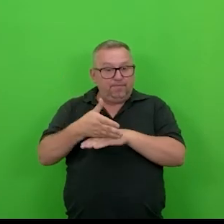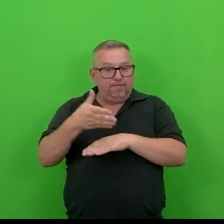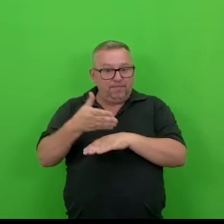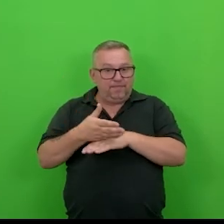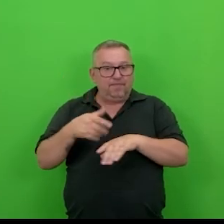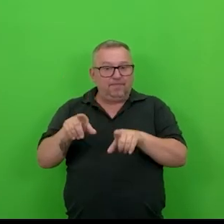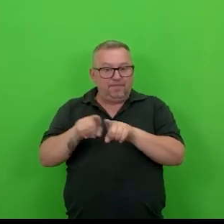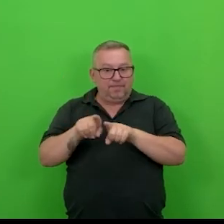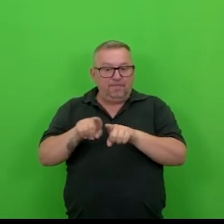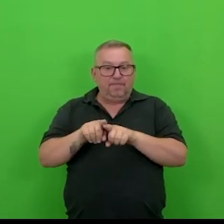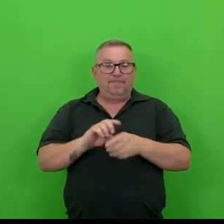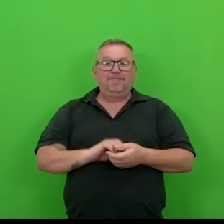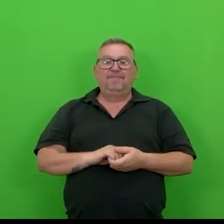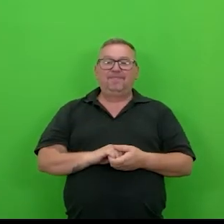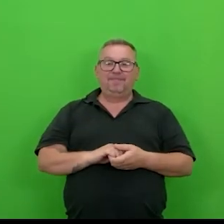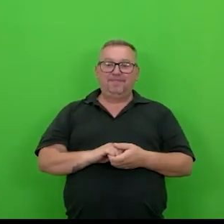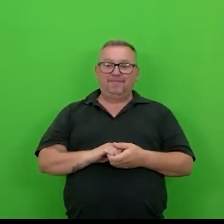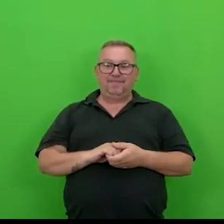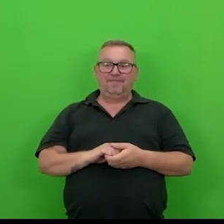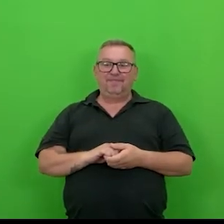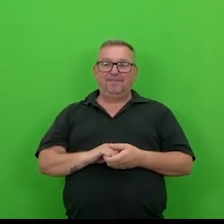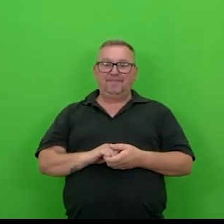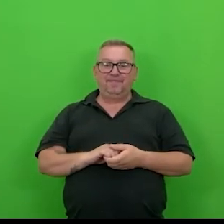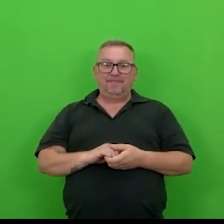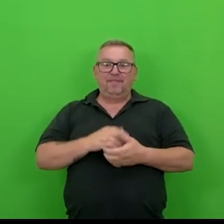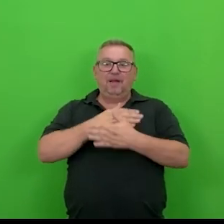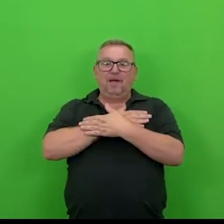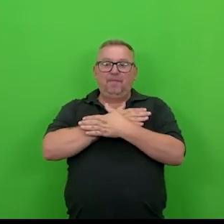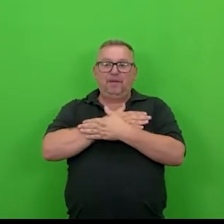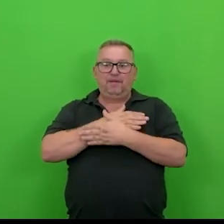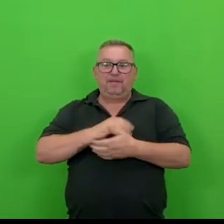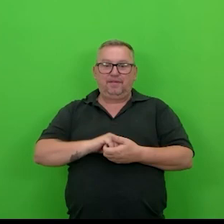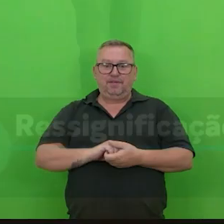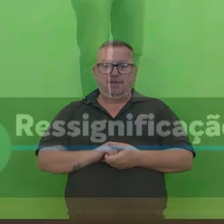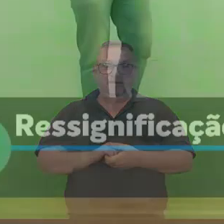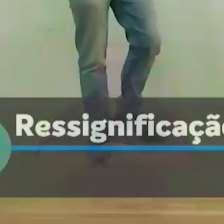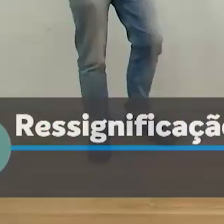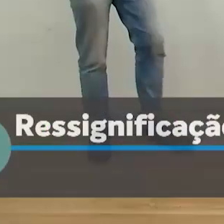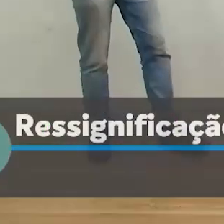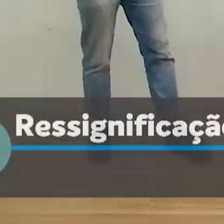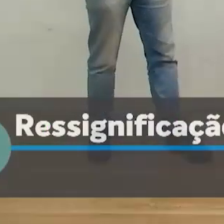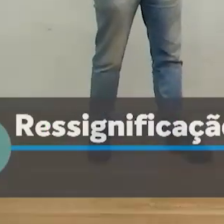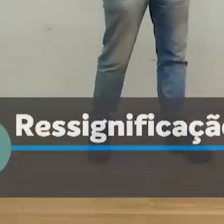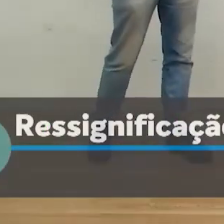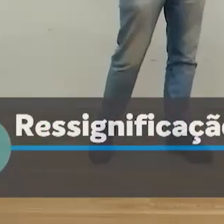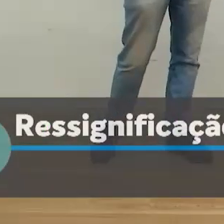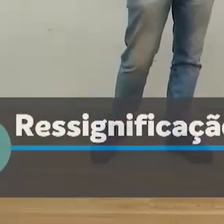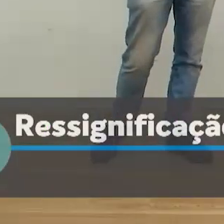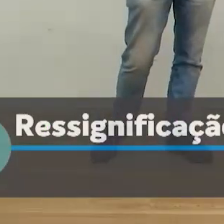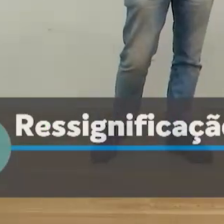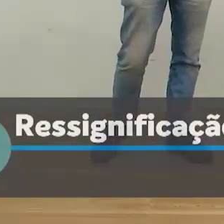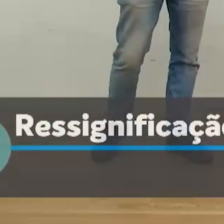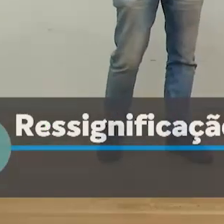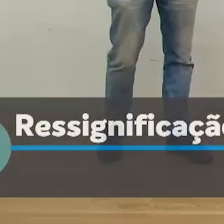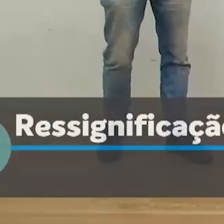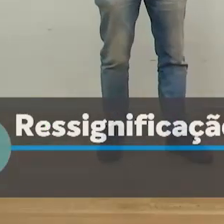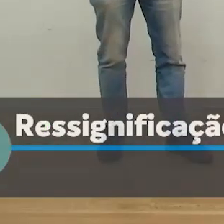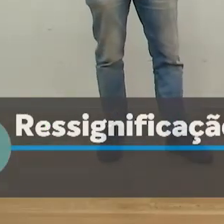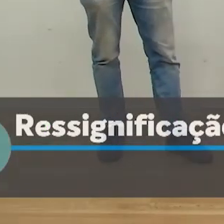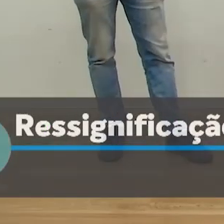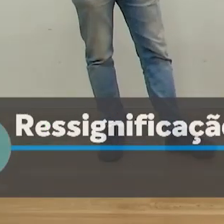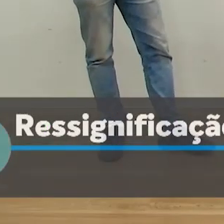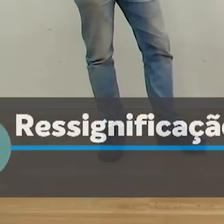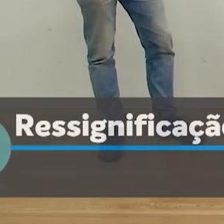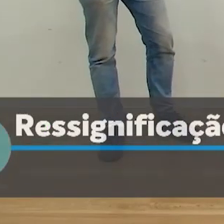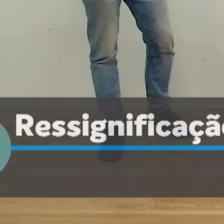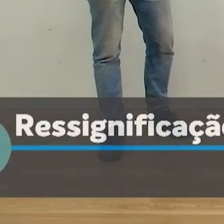vezes você venha aqui falar conosco, ok? Forte abraço! Tchau pra galera. Falou, valeu, Vitor. Valeu, Irene. Ó, a Irene